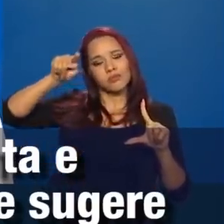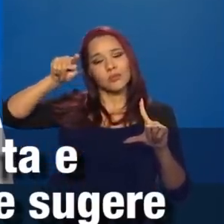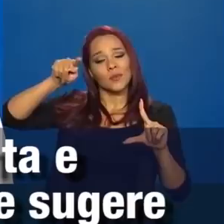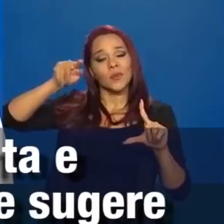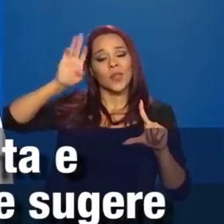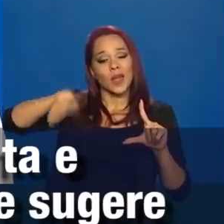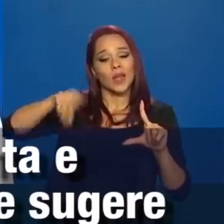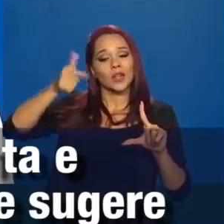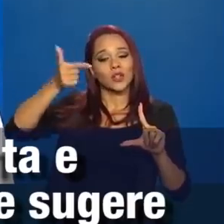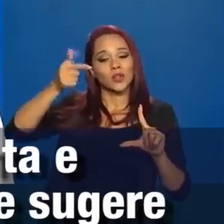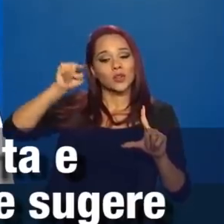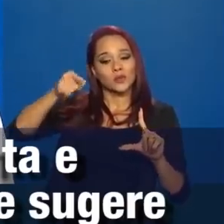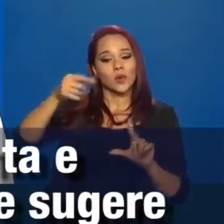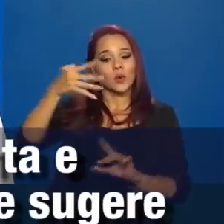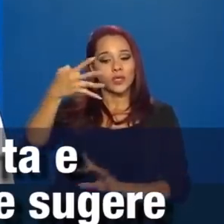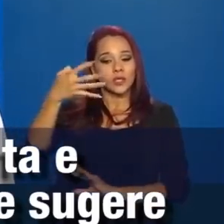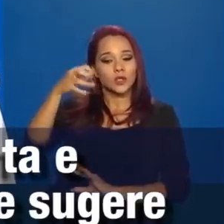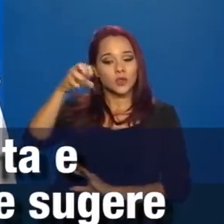São